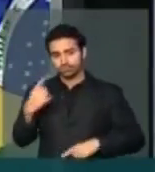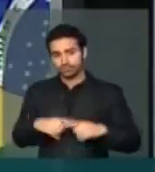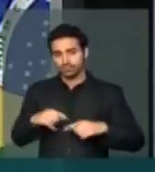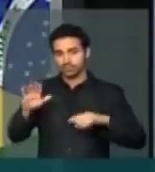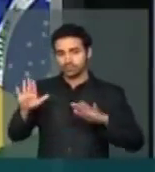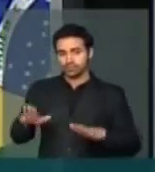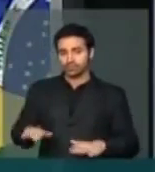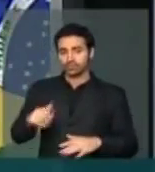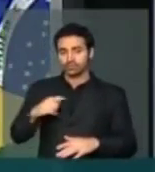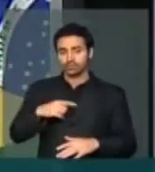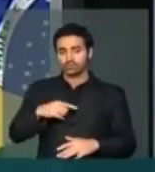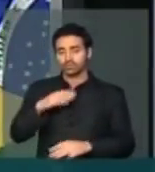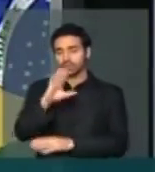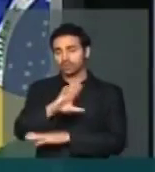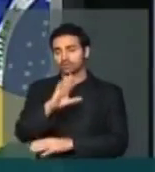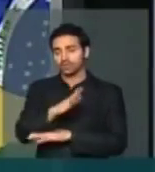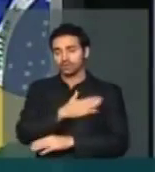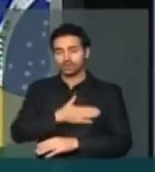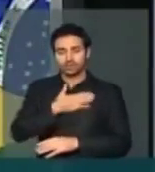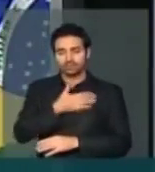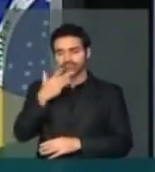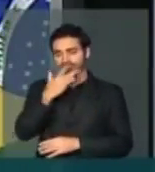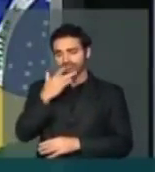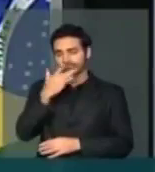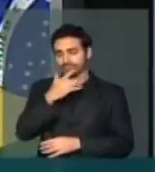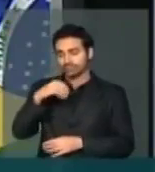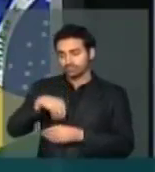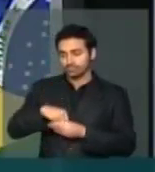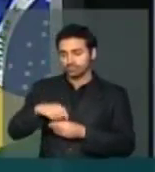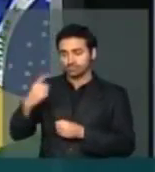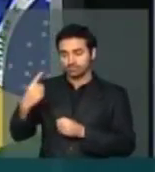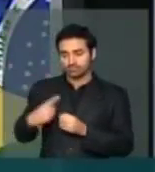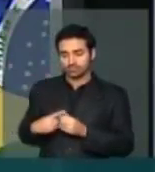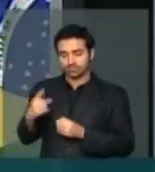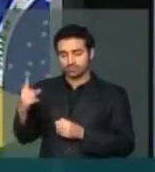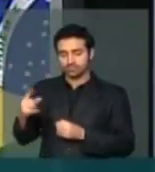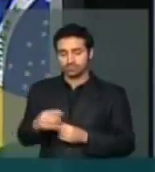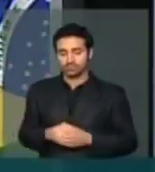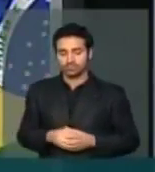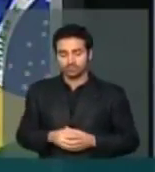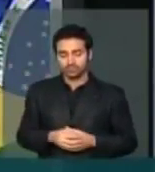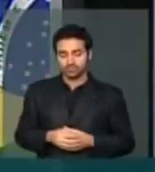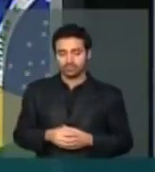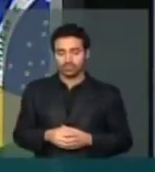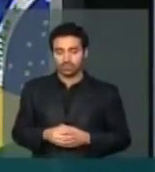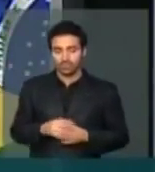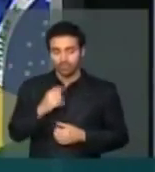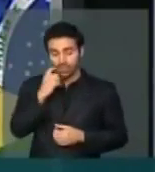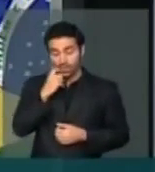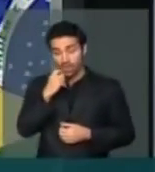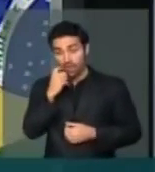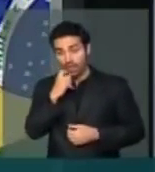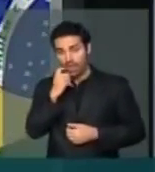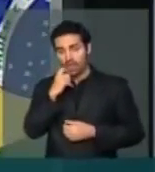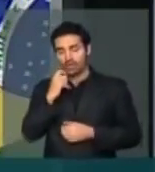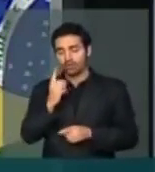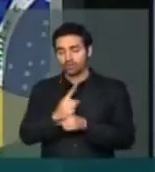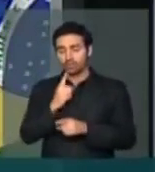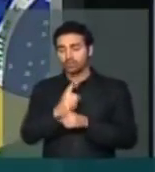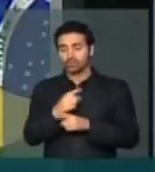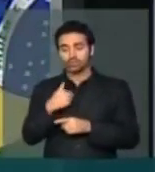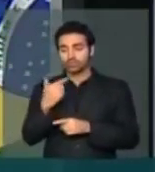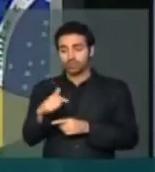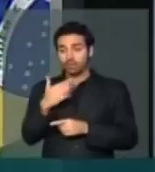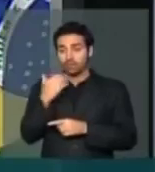tarde agradabilíssima naquela cidade. Esses encontros só não são mais agradáveis